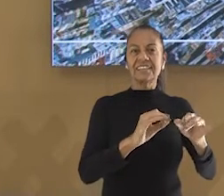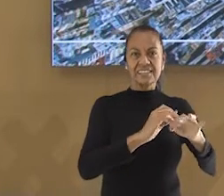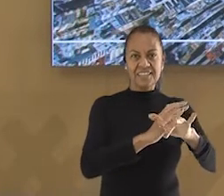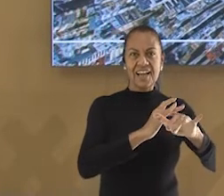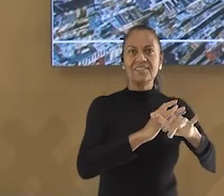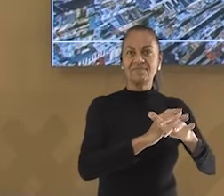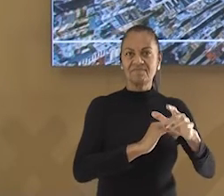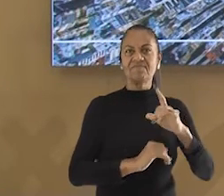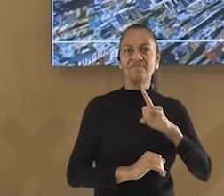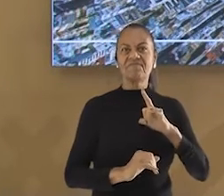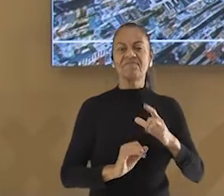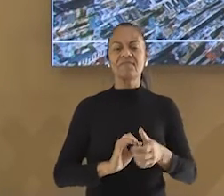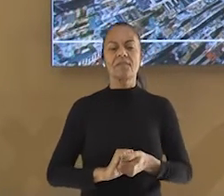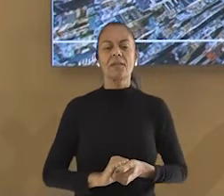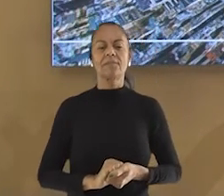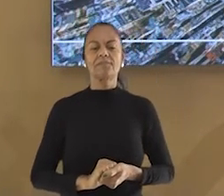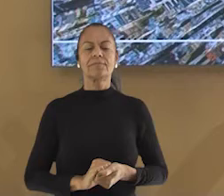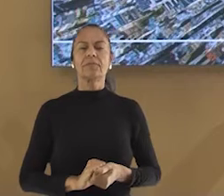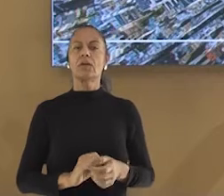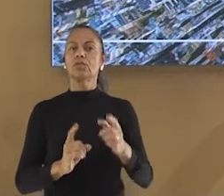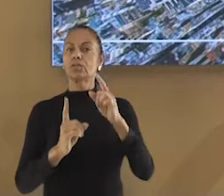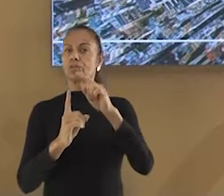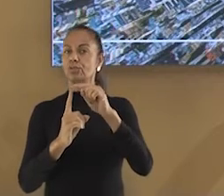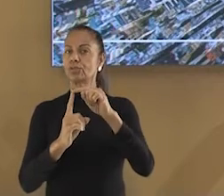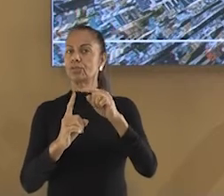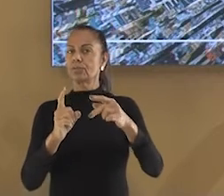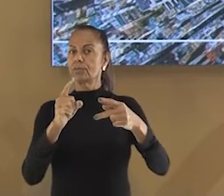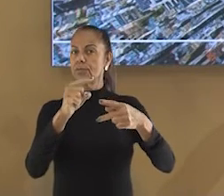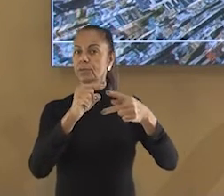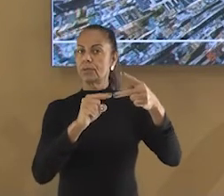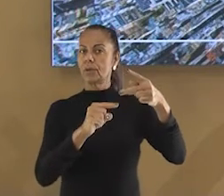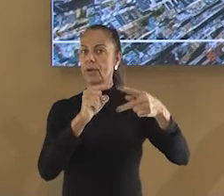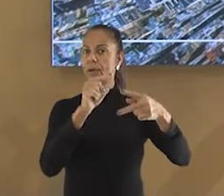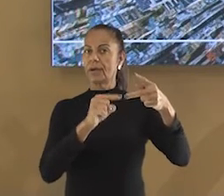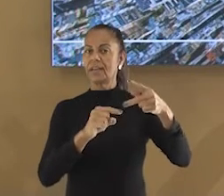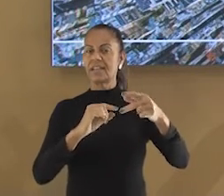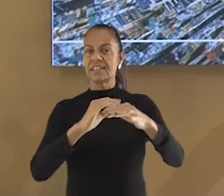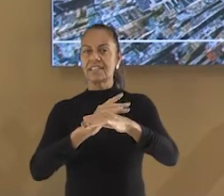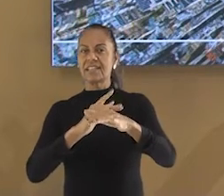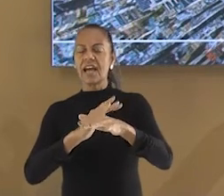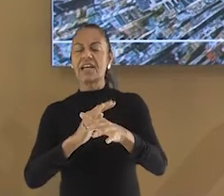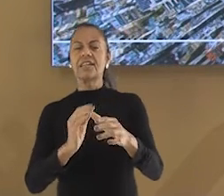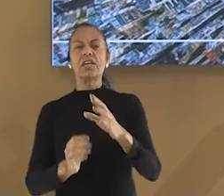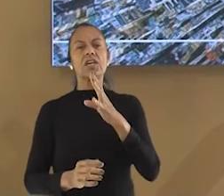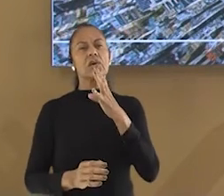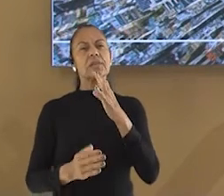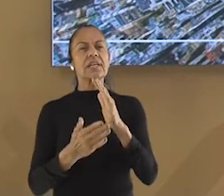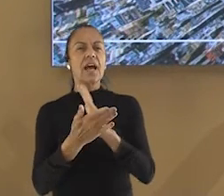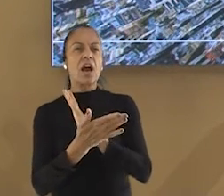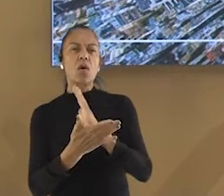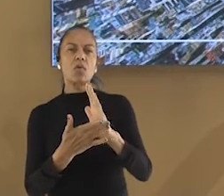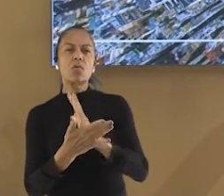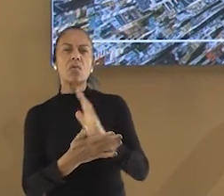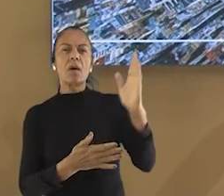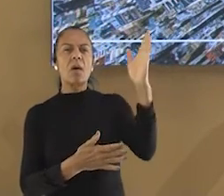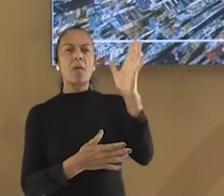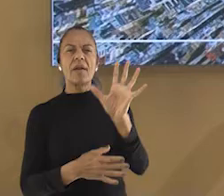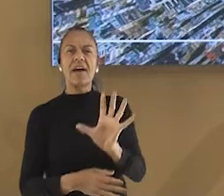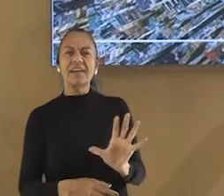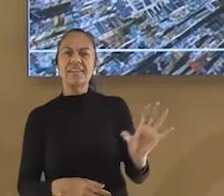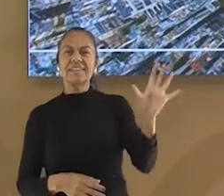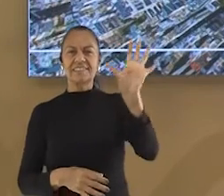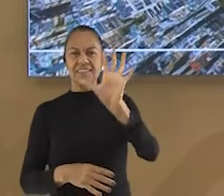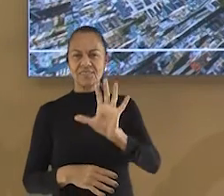as características desses dois tipos de cidades e conhecer algumas pelo nosso país, o